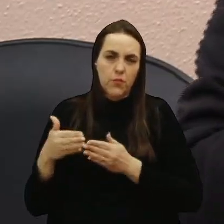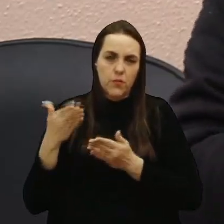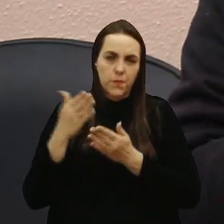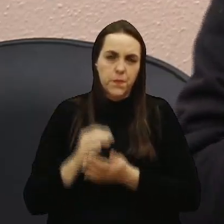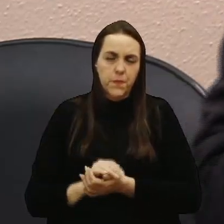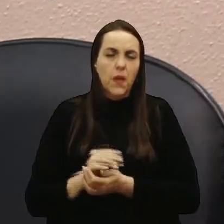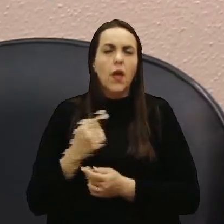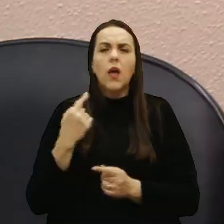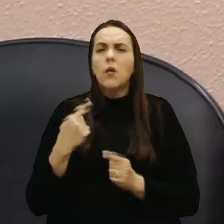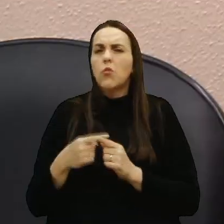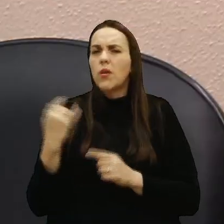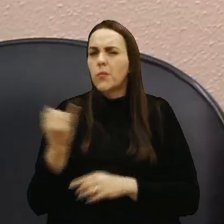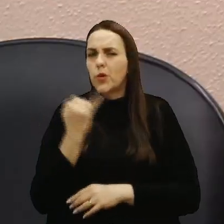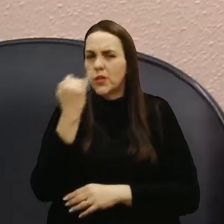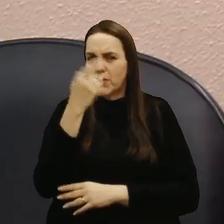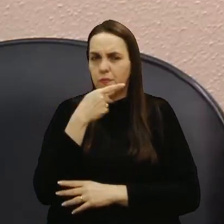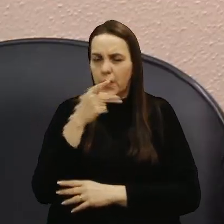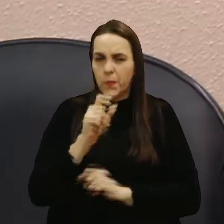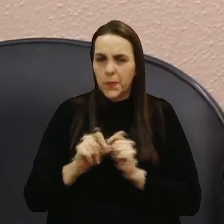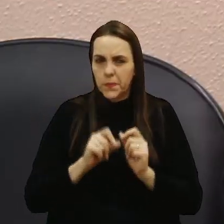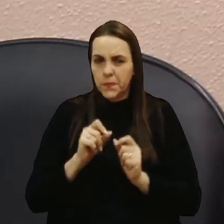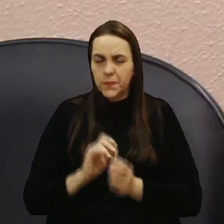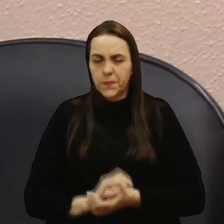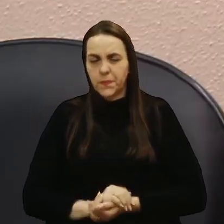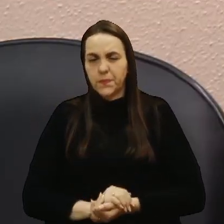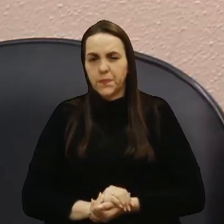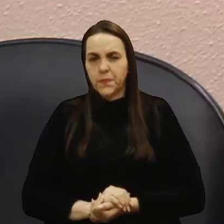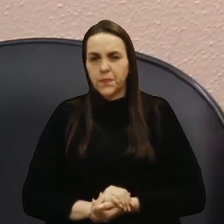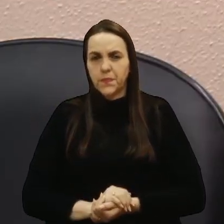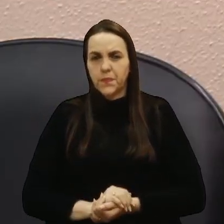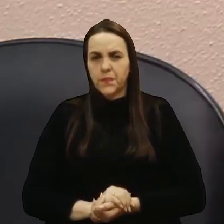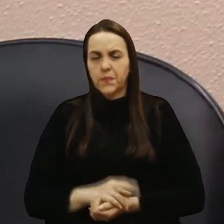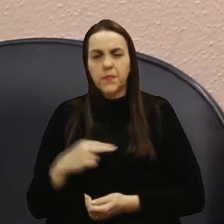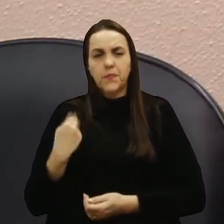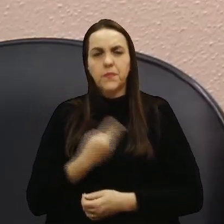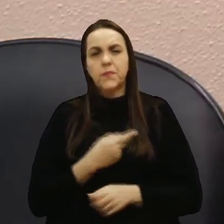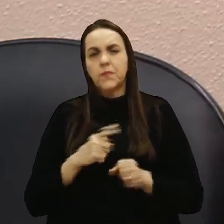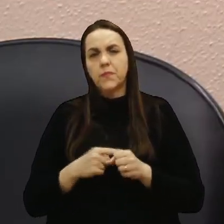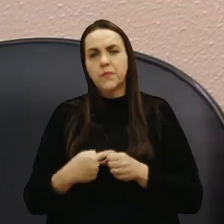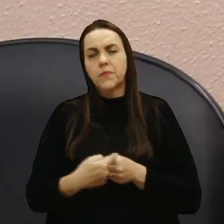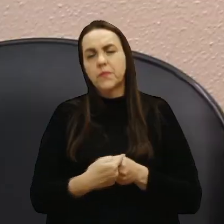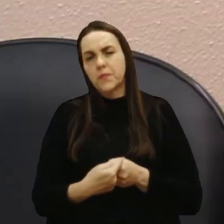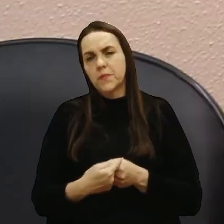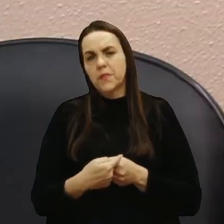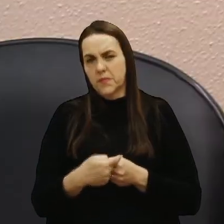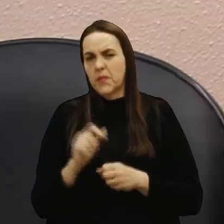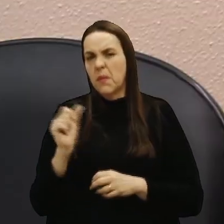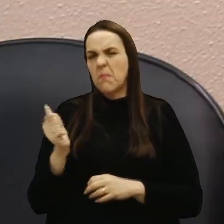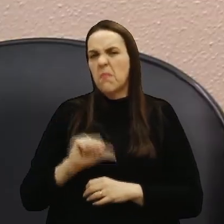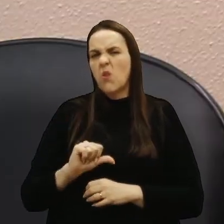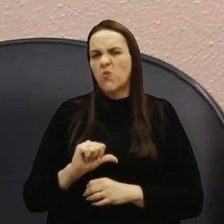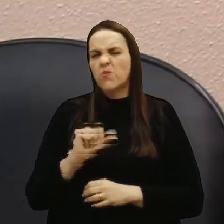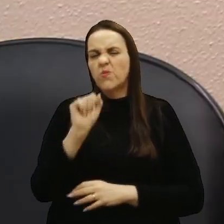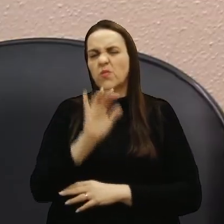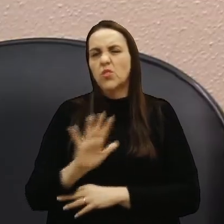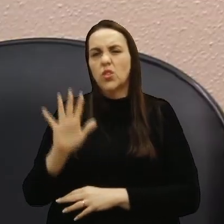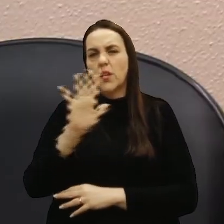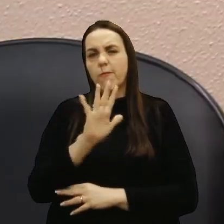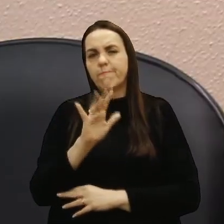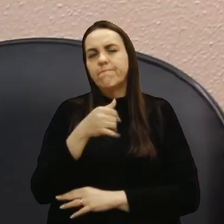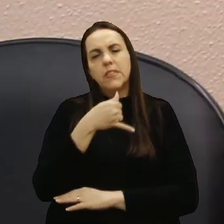E é importante dizer que a nossa cidade ela tem ido muito mal, no geral,